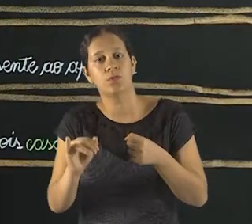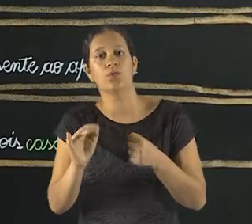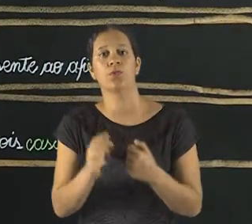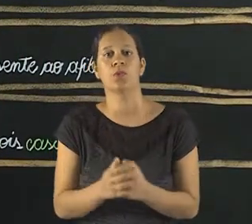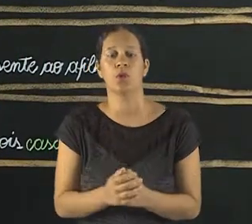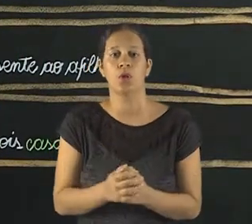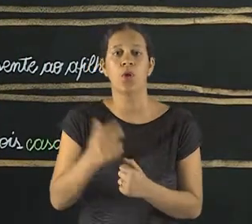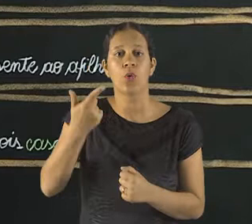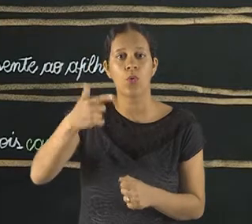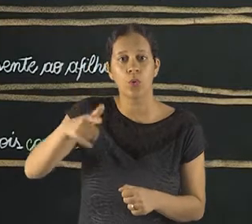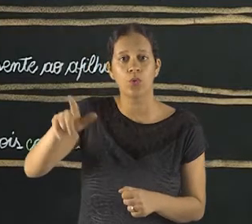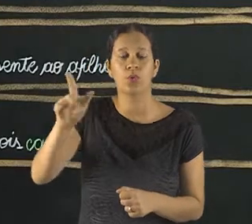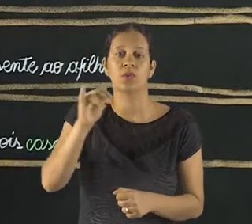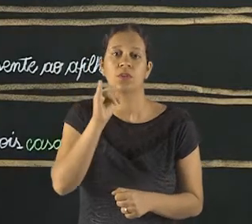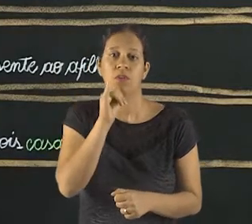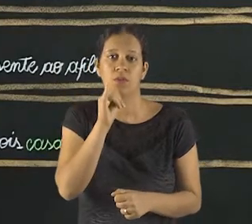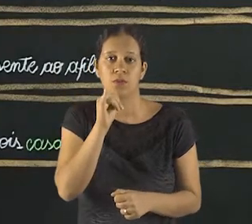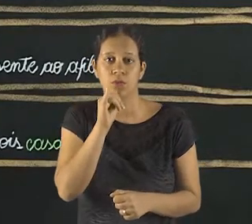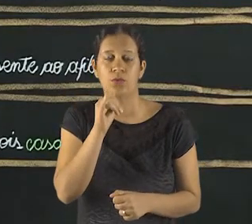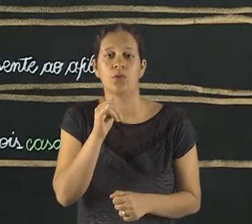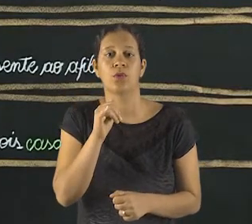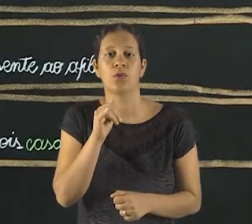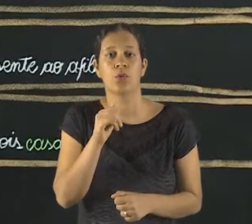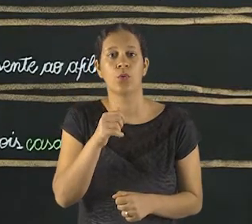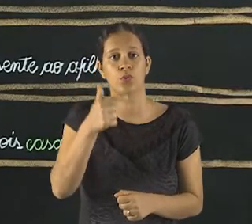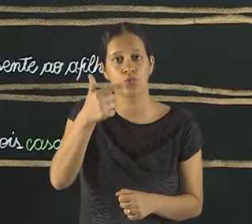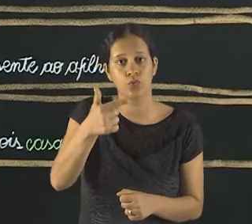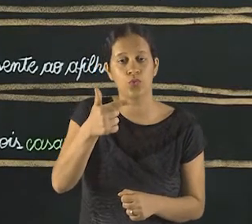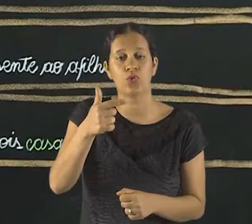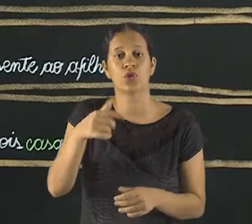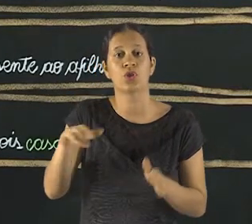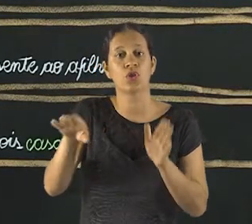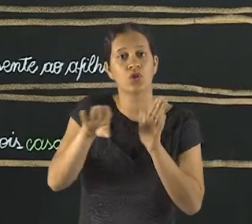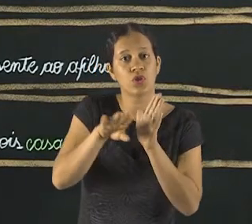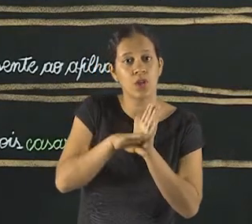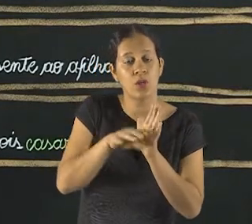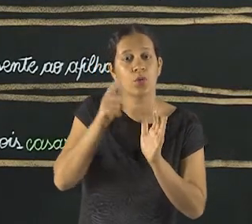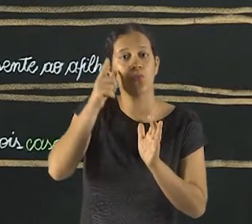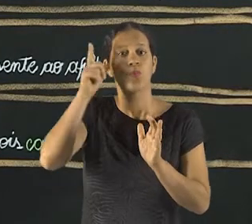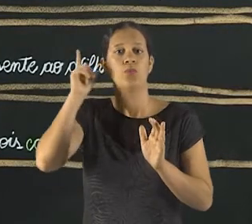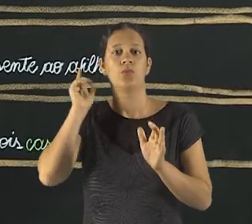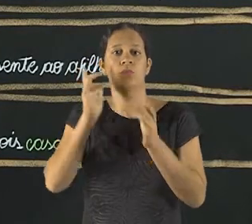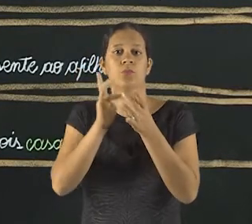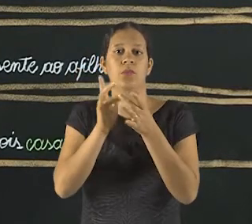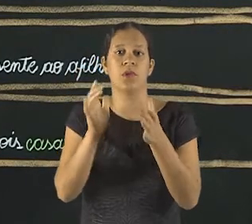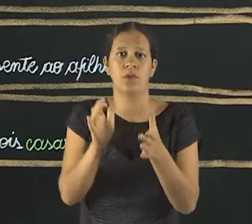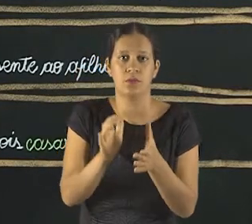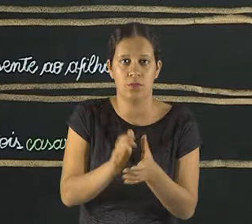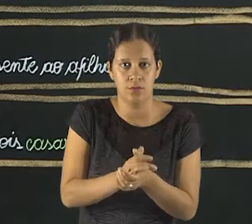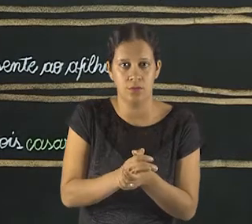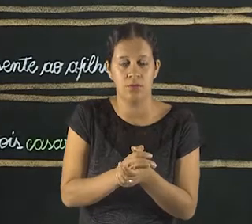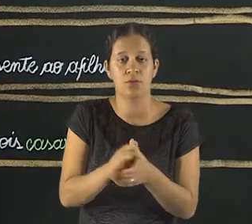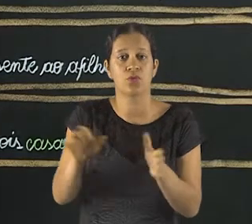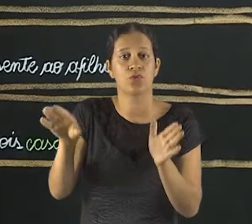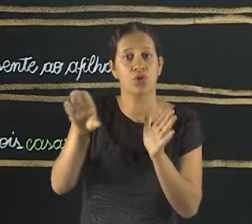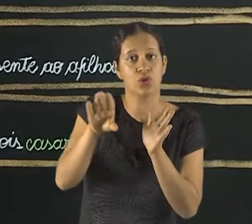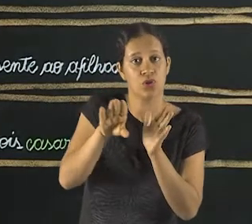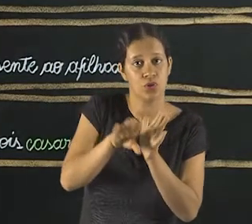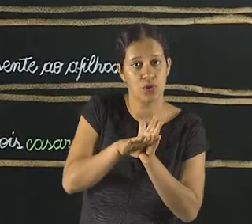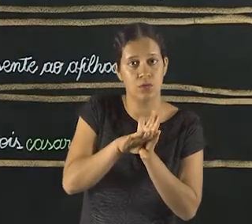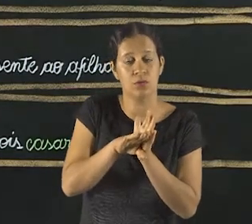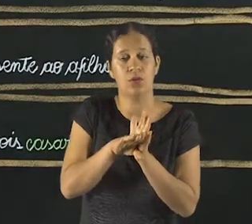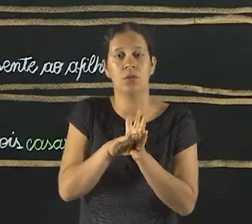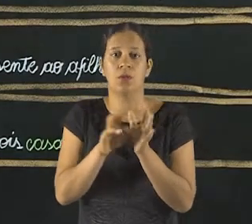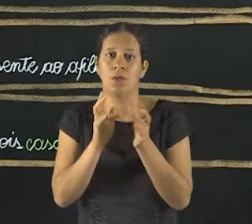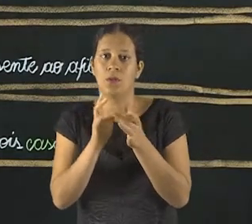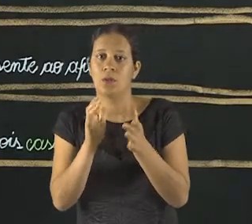intransitivos. Um outro exemplo, nós temos aqui, os dois chegaram ontem e depois casaram. Tanto o verbo chegar quanto o